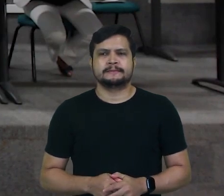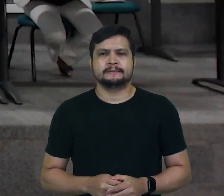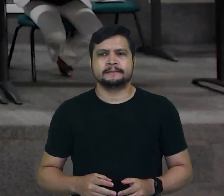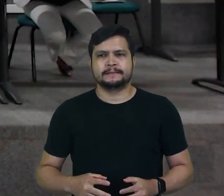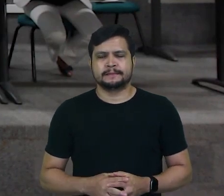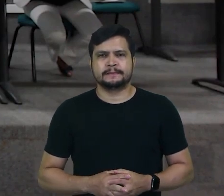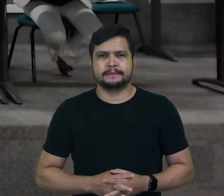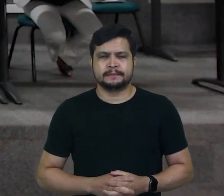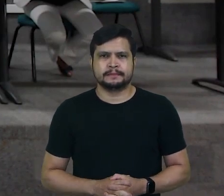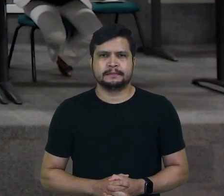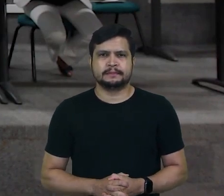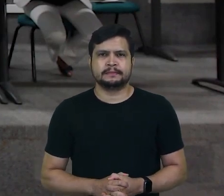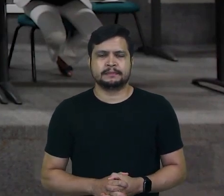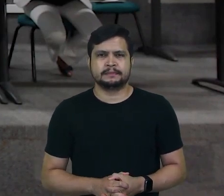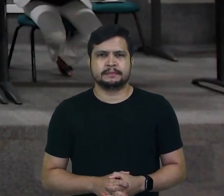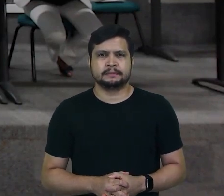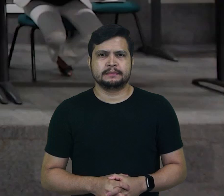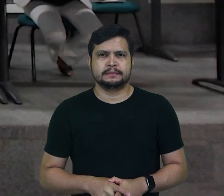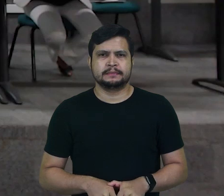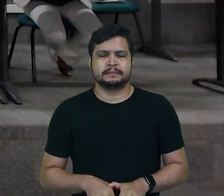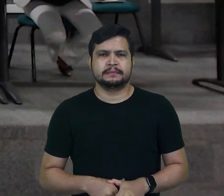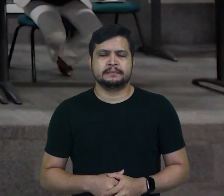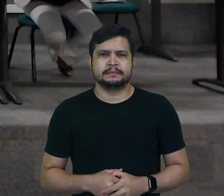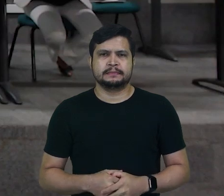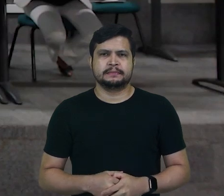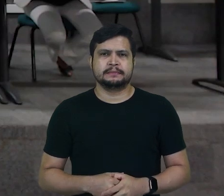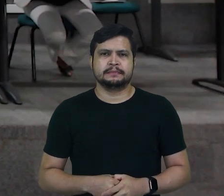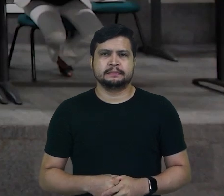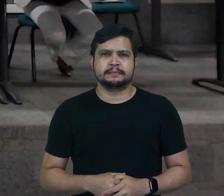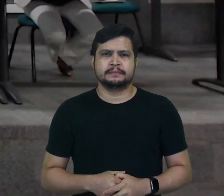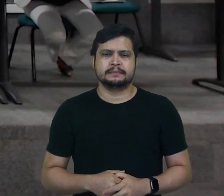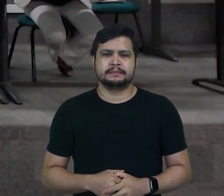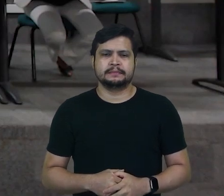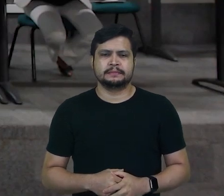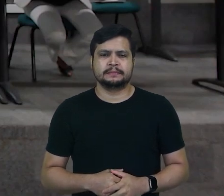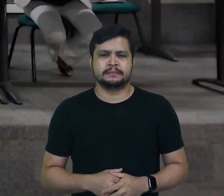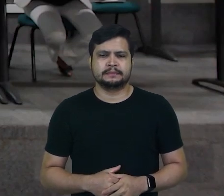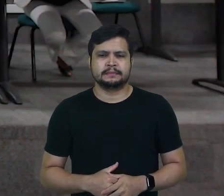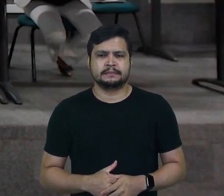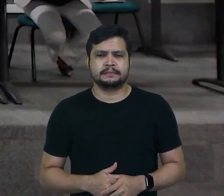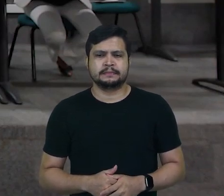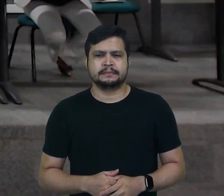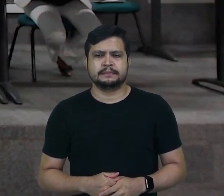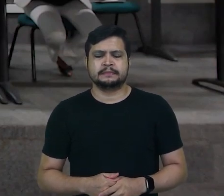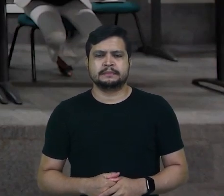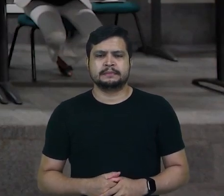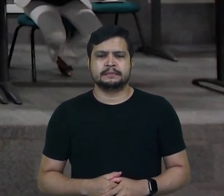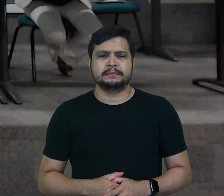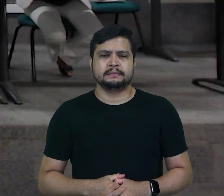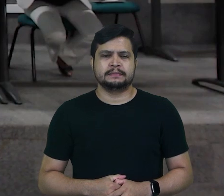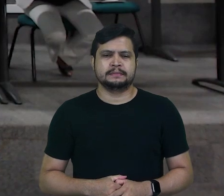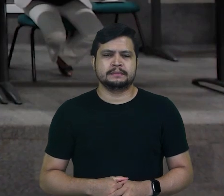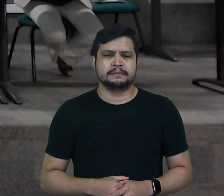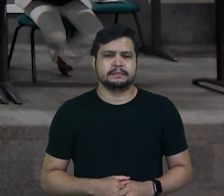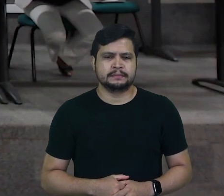exemplo maior disso, né? Assim, eu com a liberdade de falar, eu conheci a Clarinha caminhando em Sobral, porque ela vinha